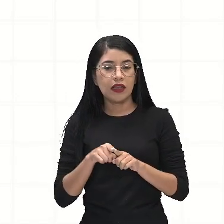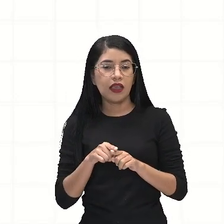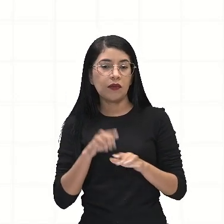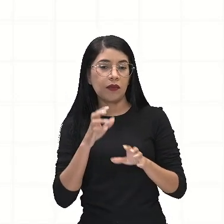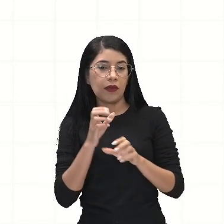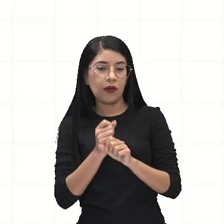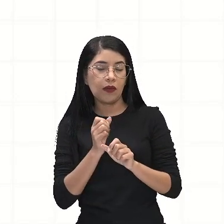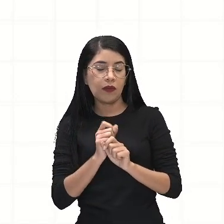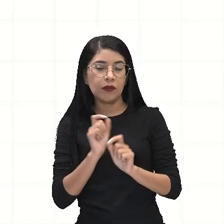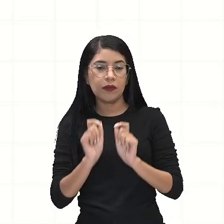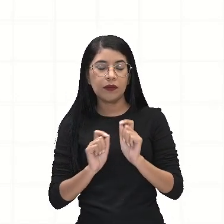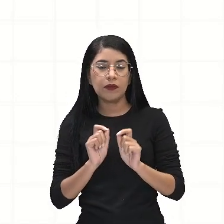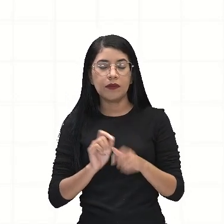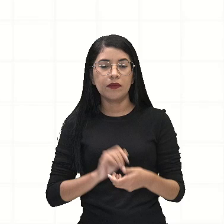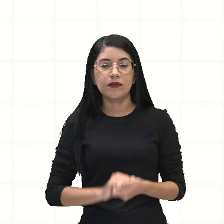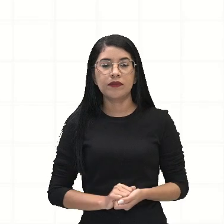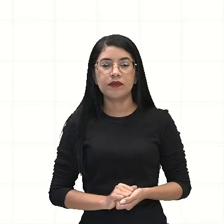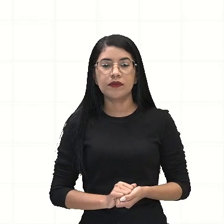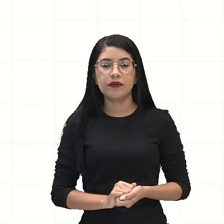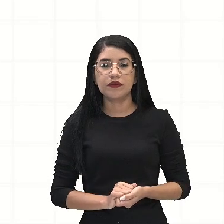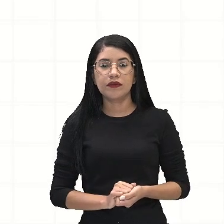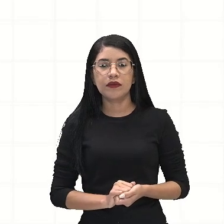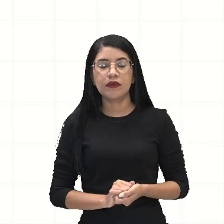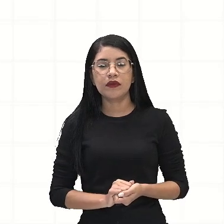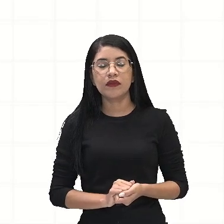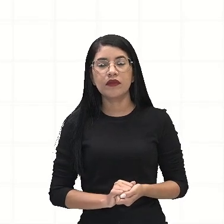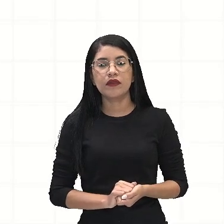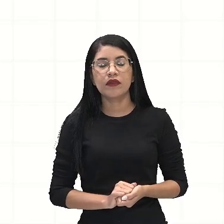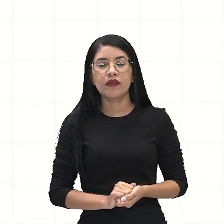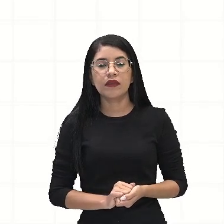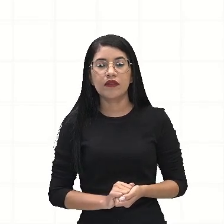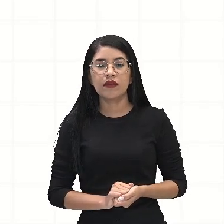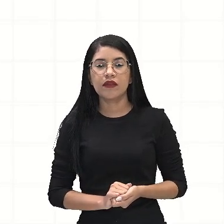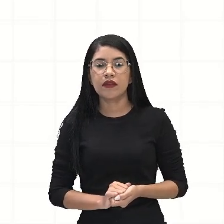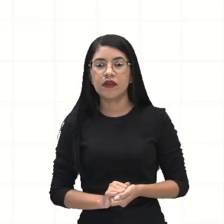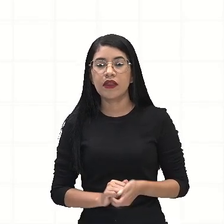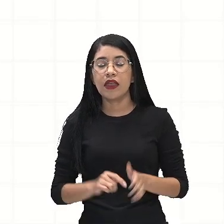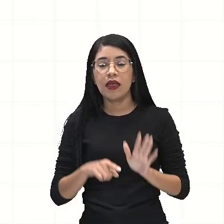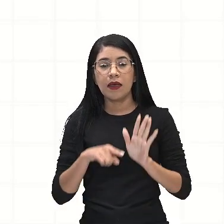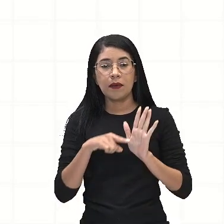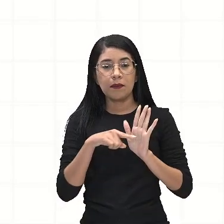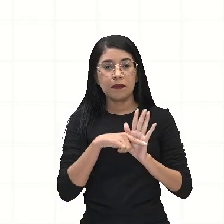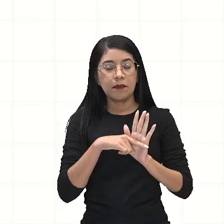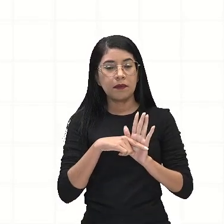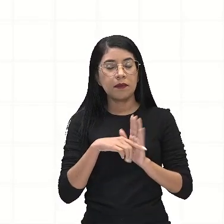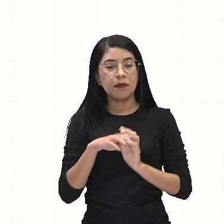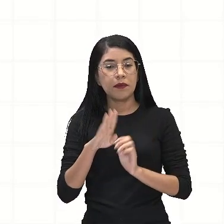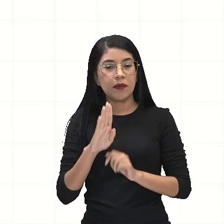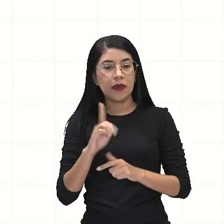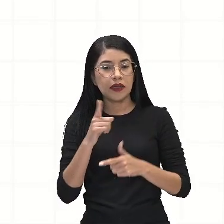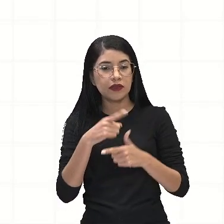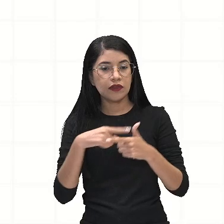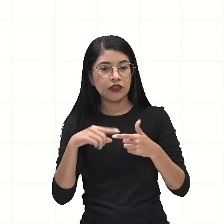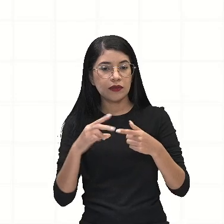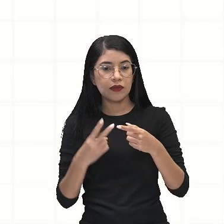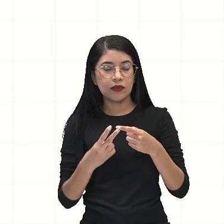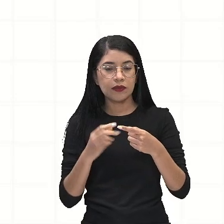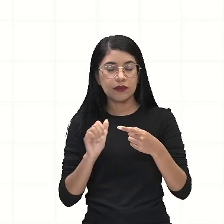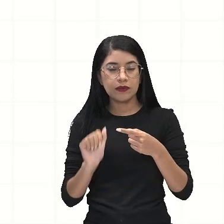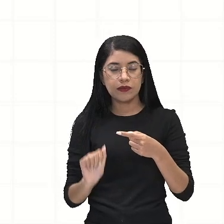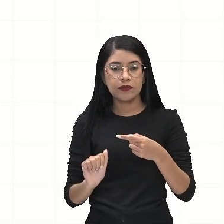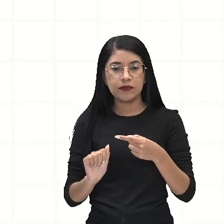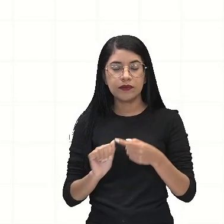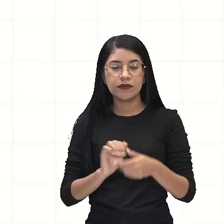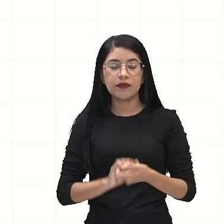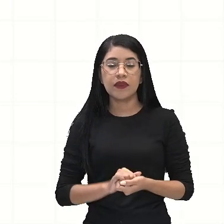lá entre os coeficientes. Vai ser menos o coeficiente b dividido por 2a